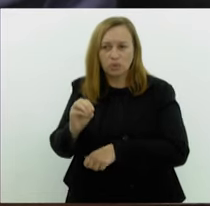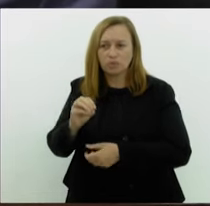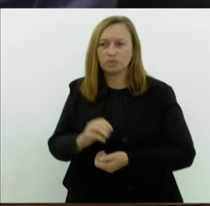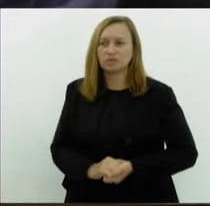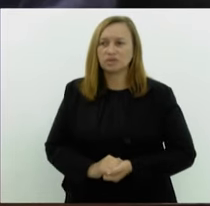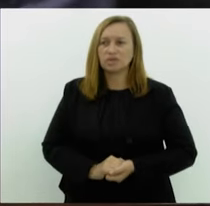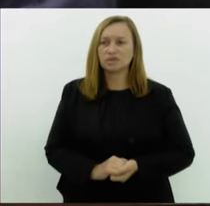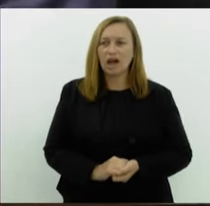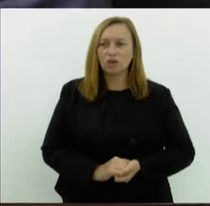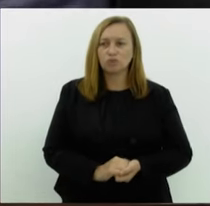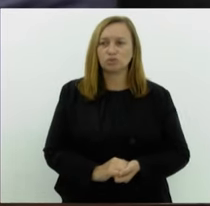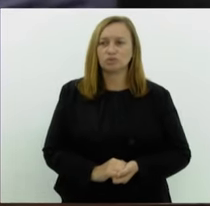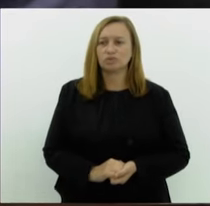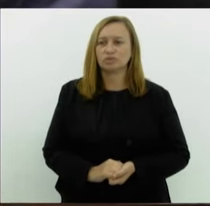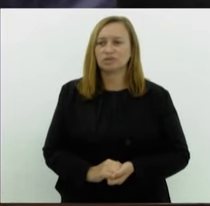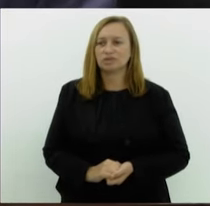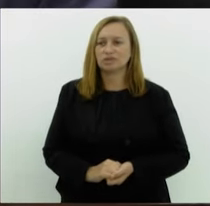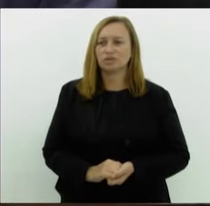oral.